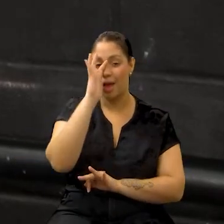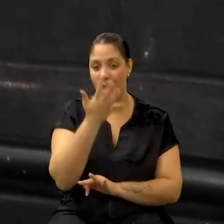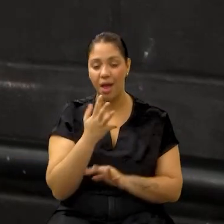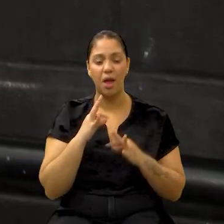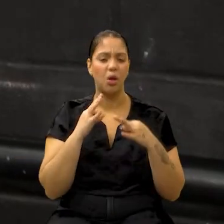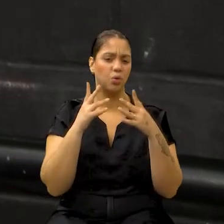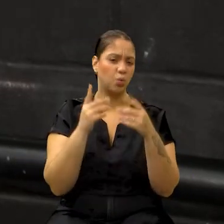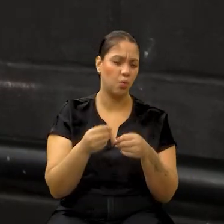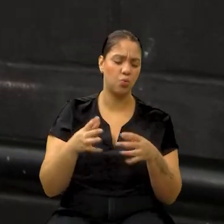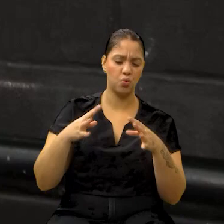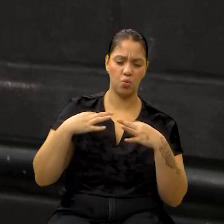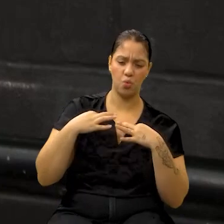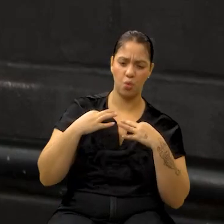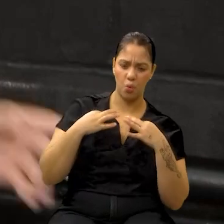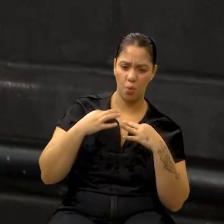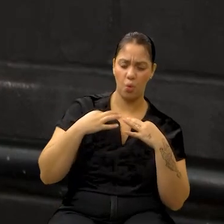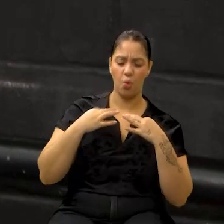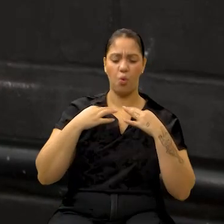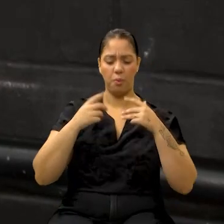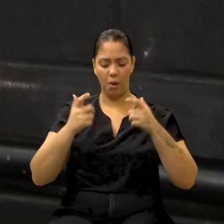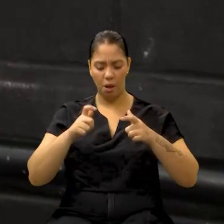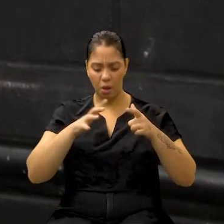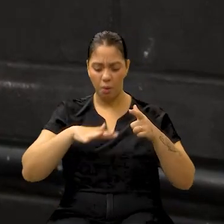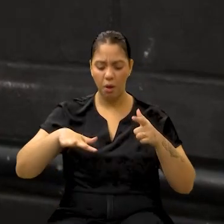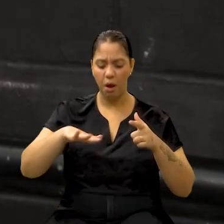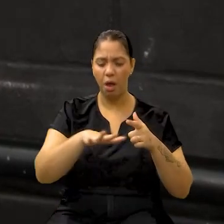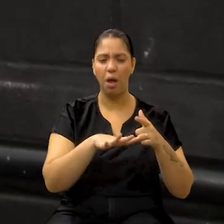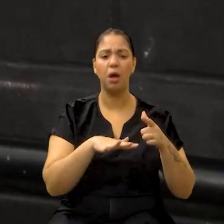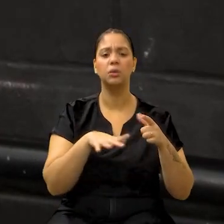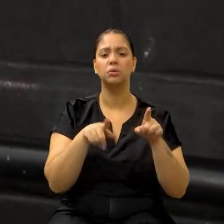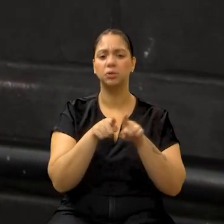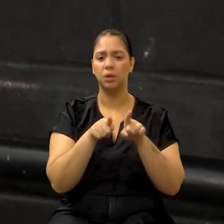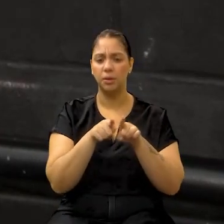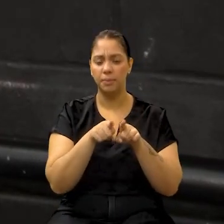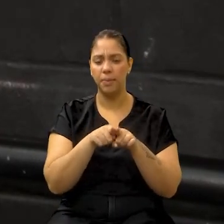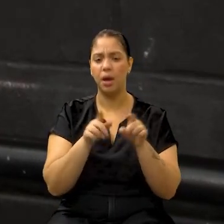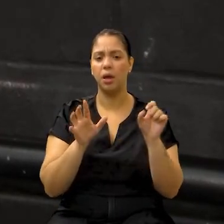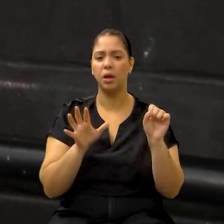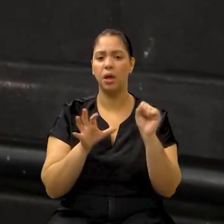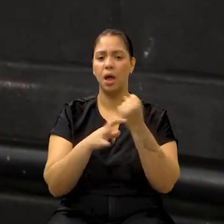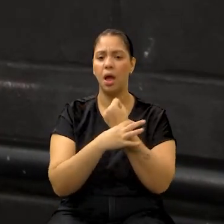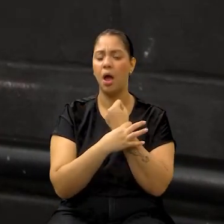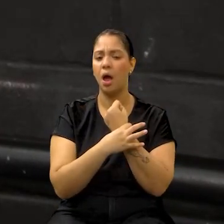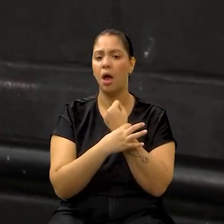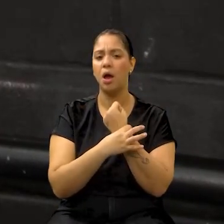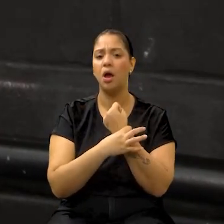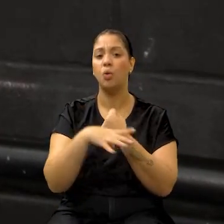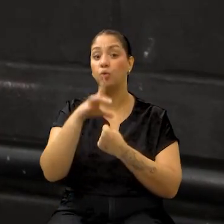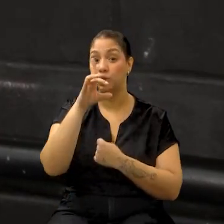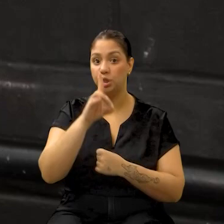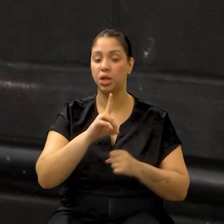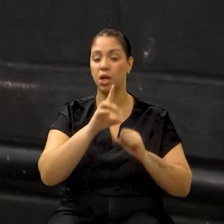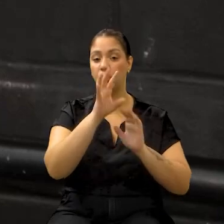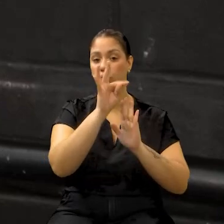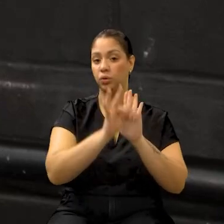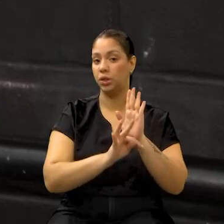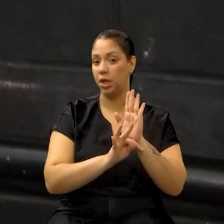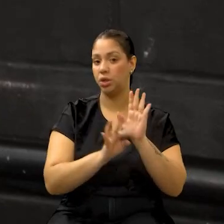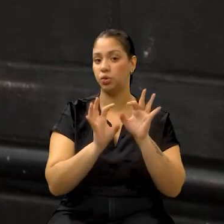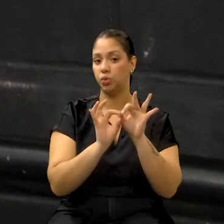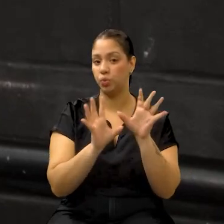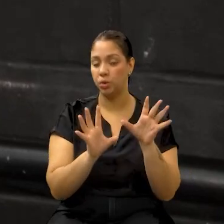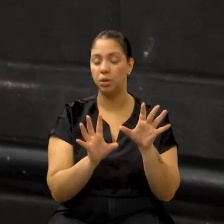gente conseguisse realizar todas as coisas, figurino, cenário, mesmo garantir o